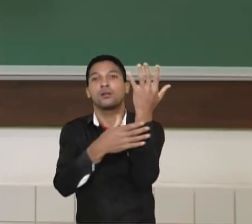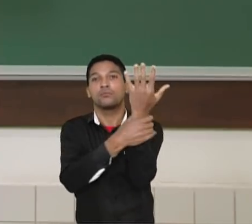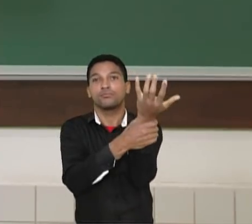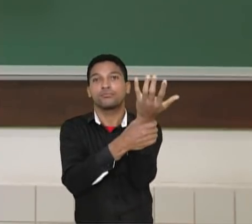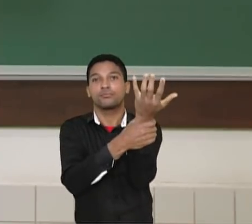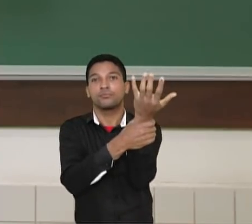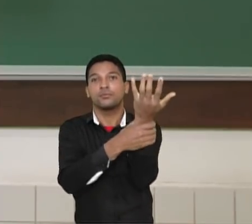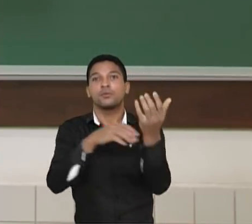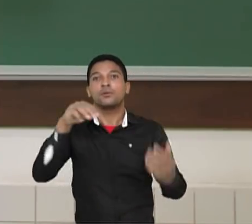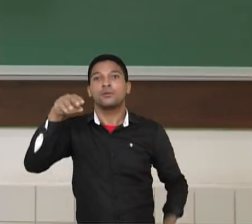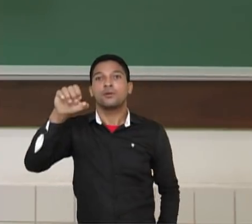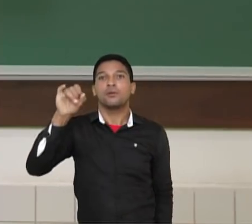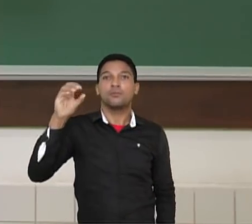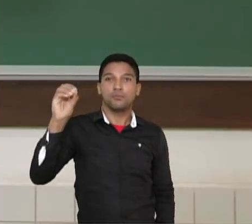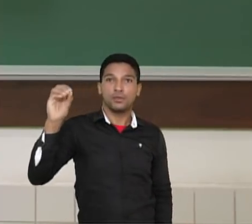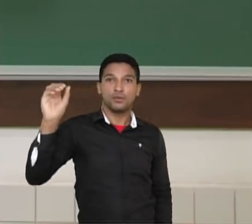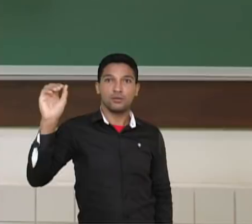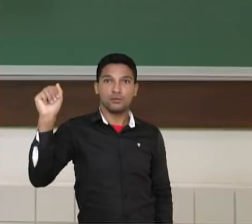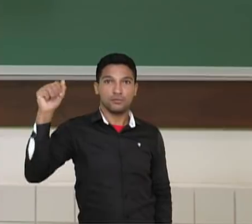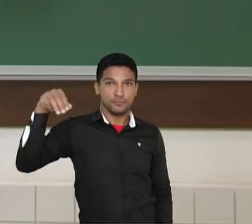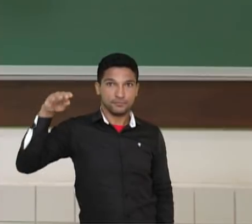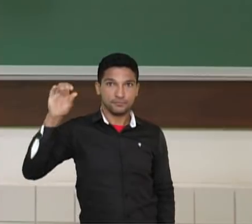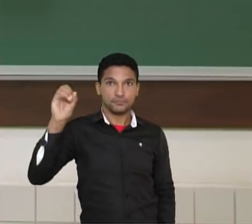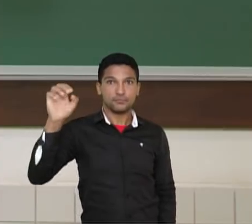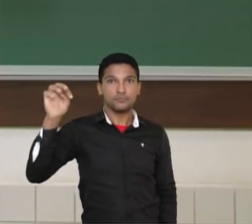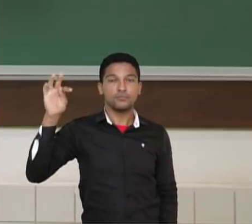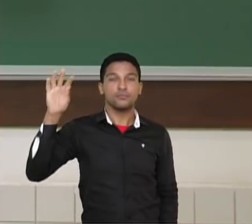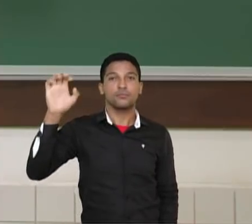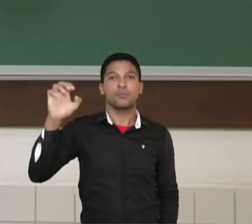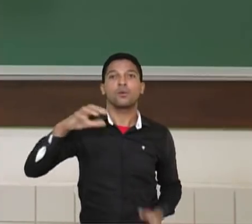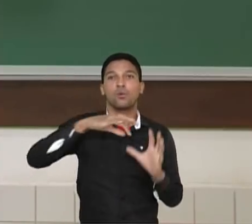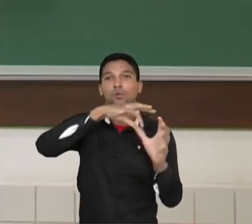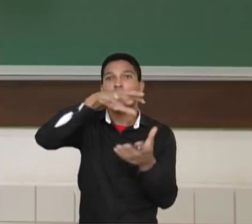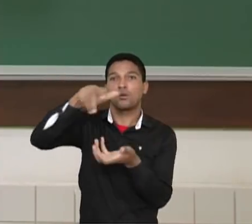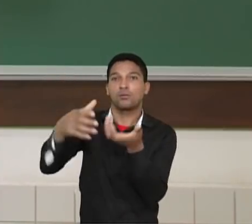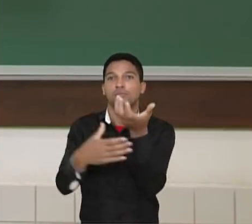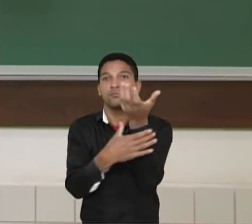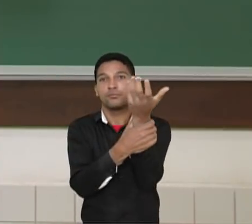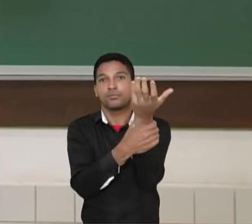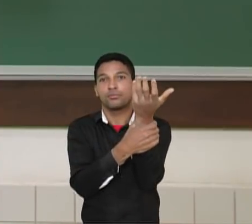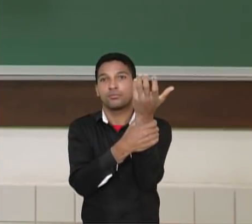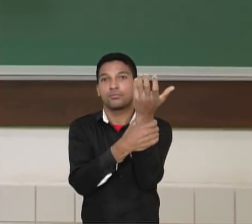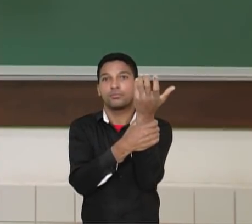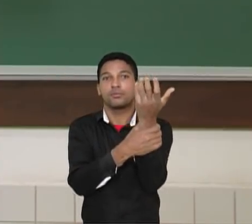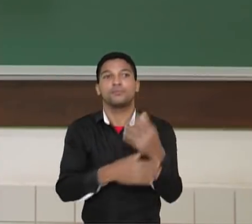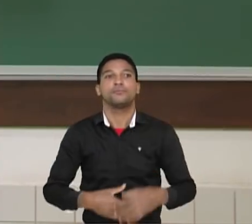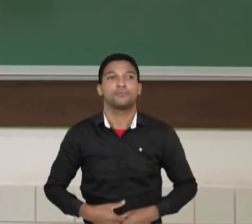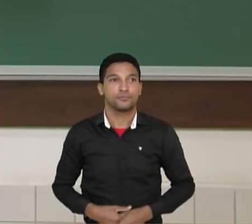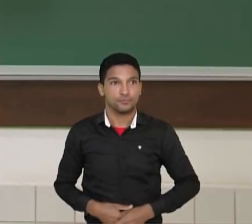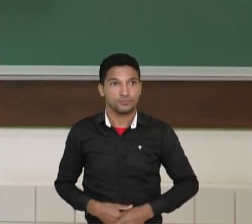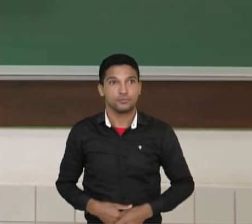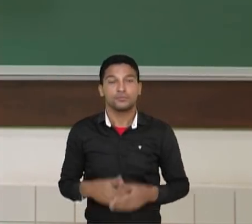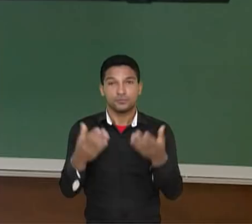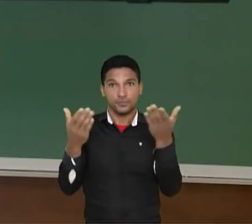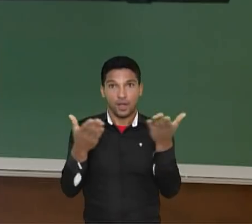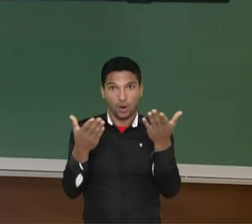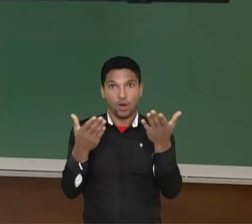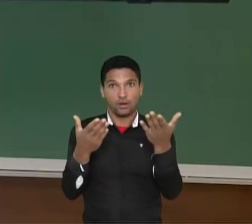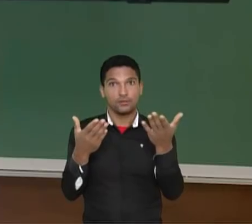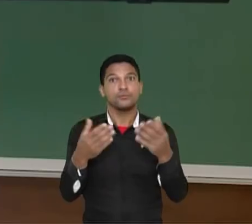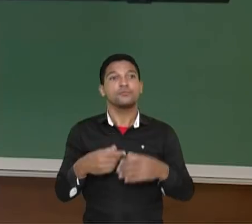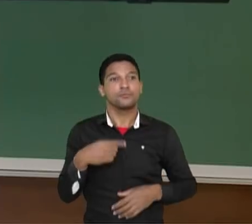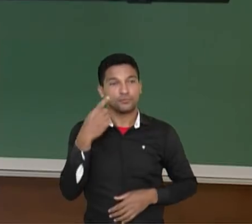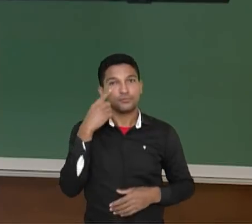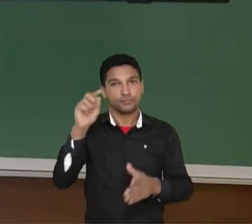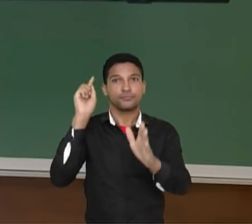ok? Então, agora nós vamos tratar de uma outra temática aqui dentro da nossa aula. Então, eu gostaria de perguntar para